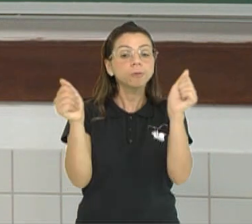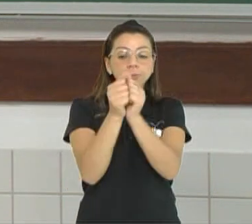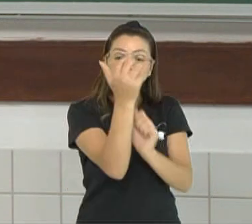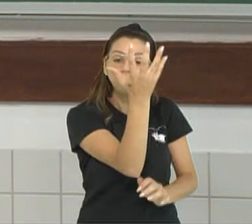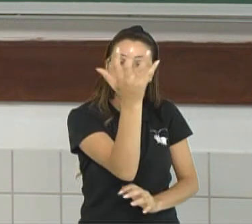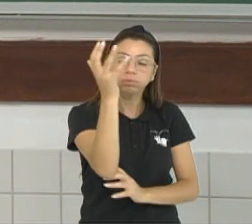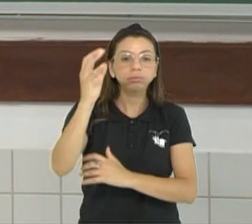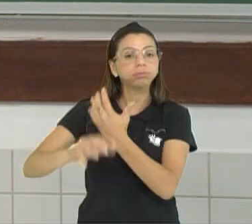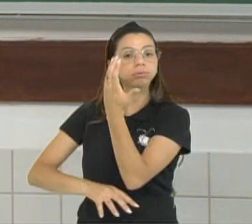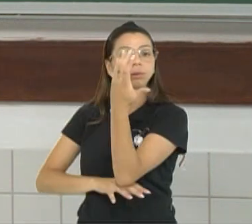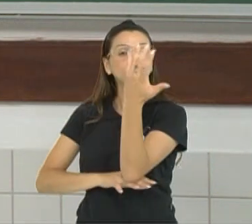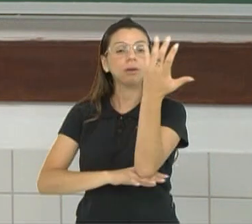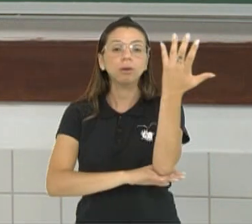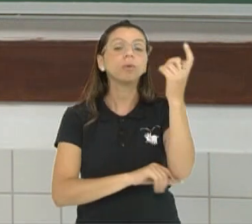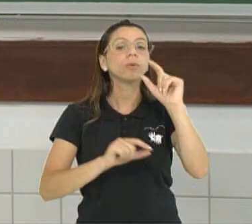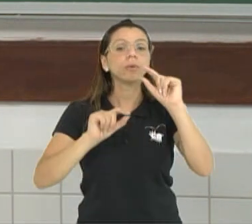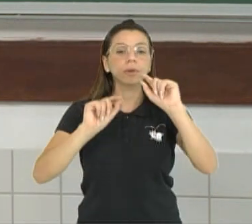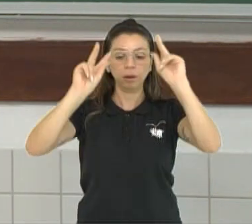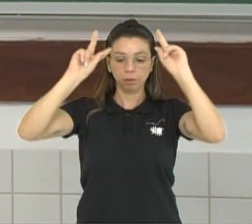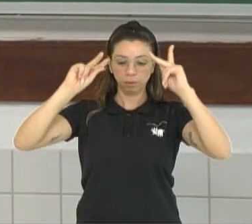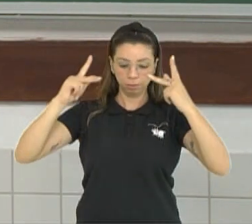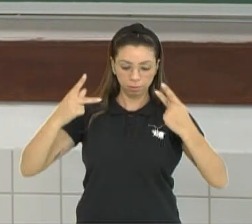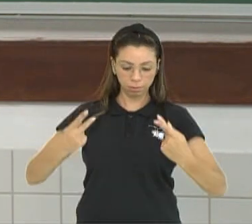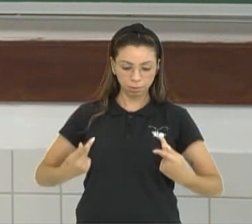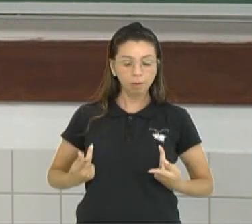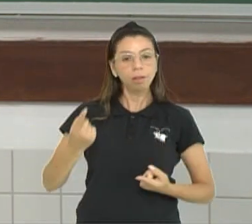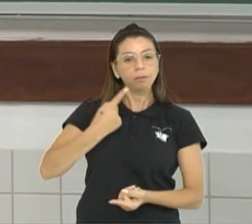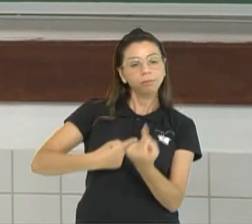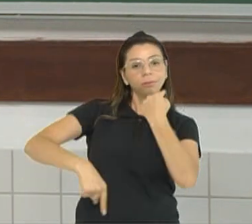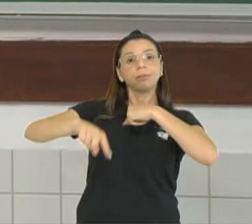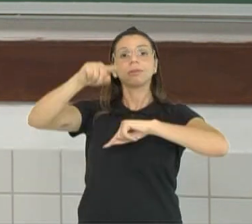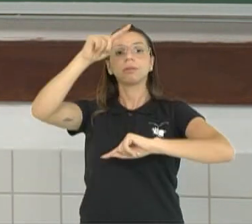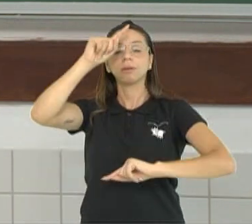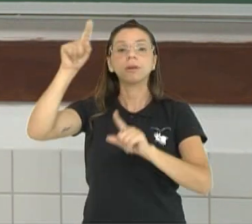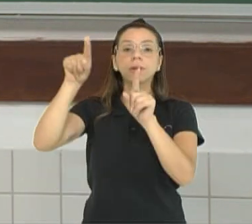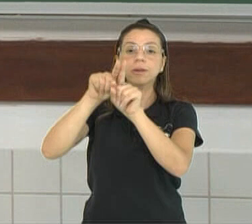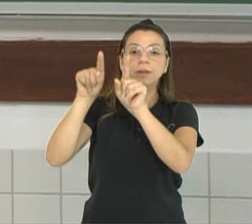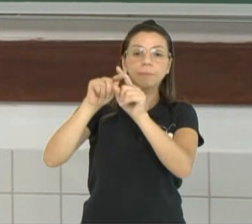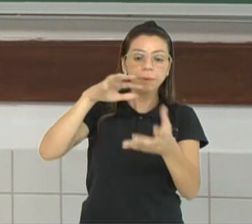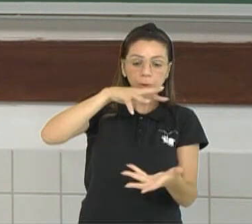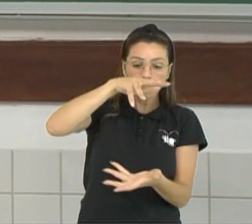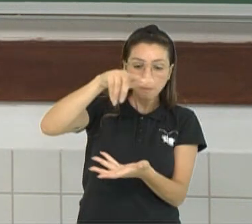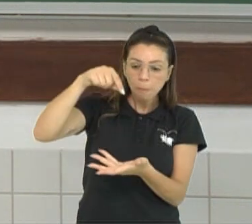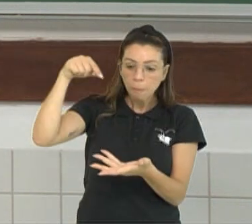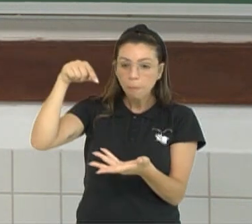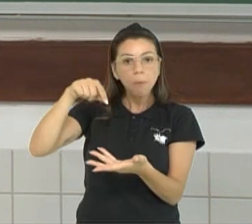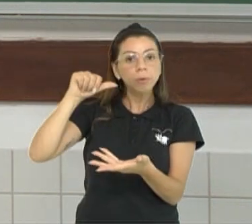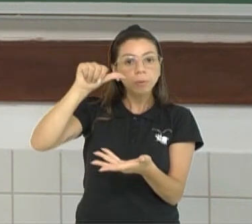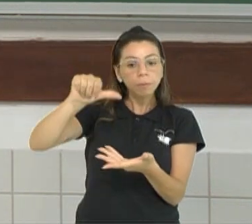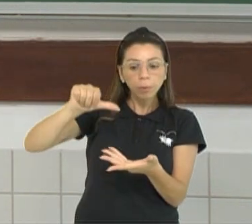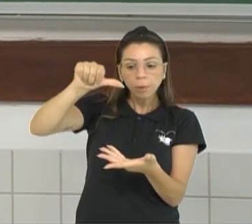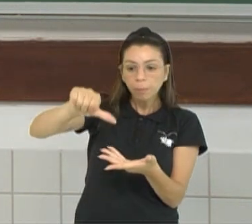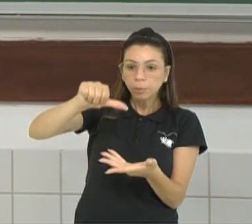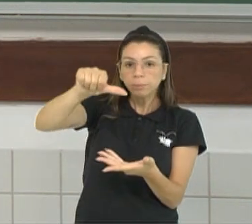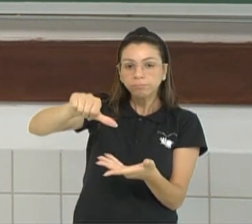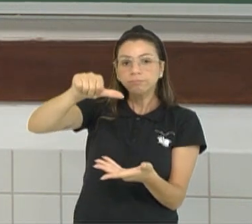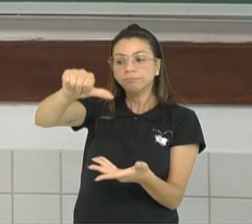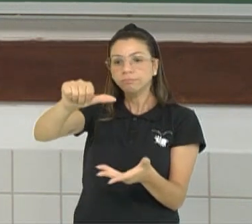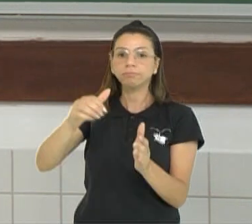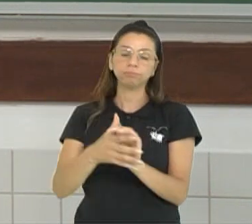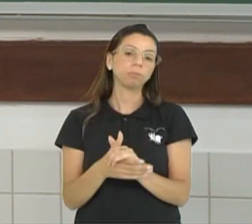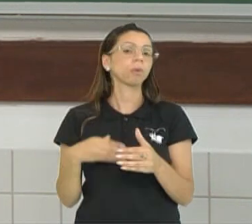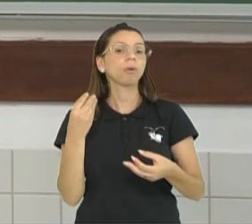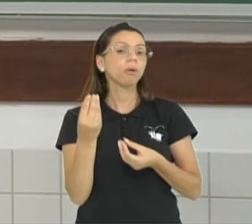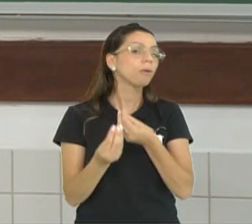vão transformar o ser humano e vão transformar o mundo em que a gente vive. Vamos ver então nessa nossa aula